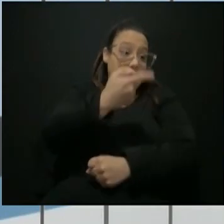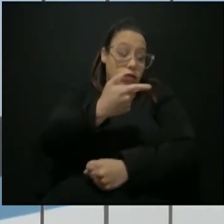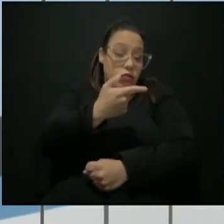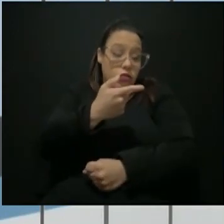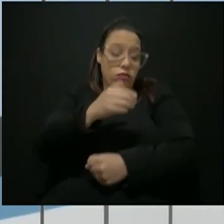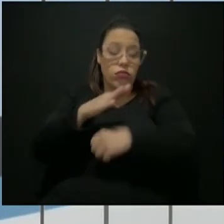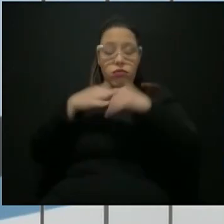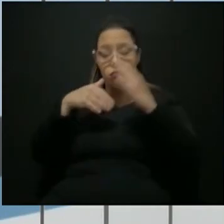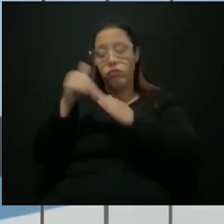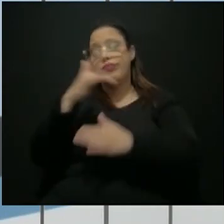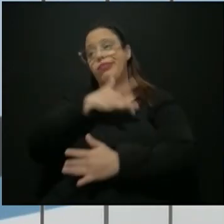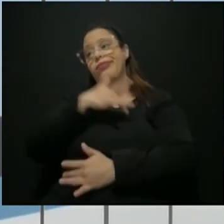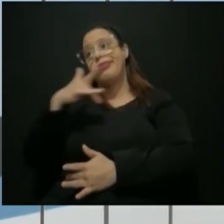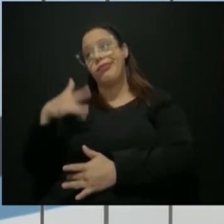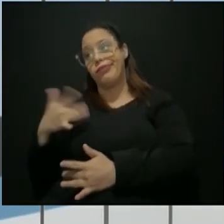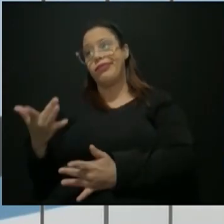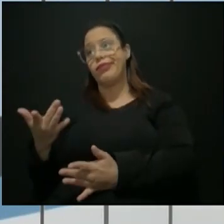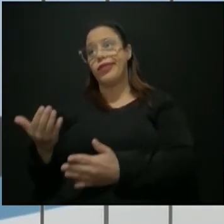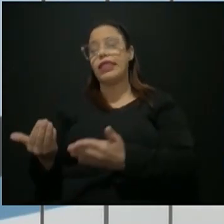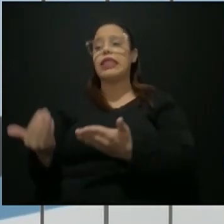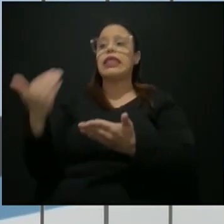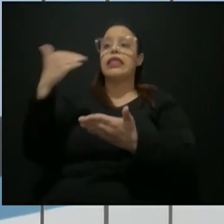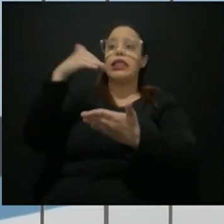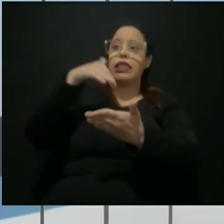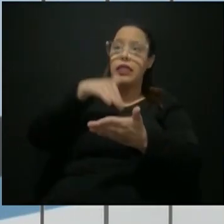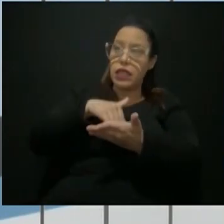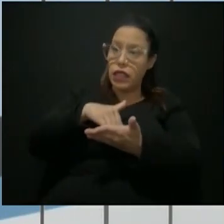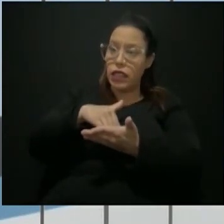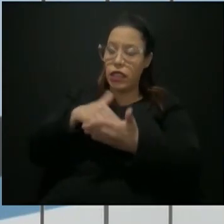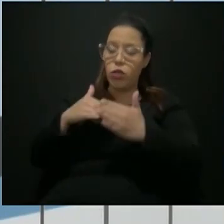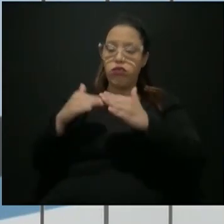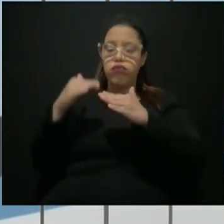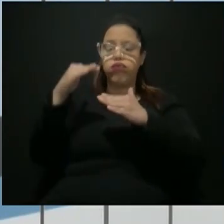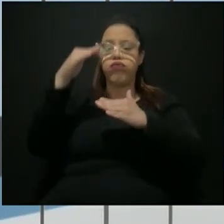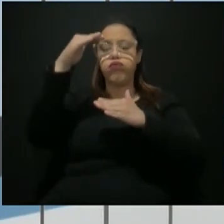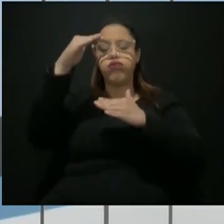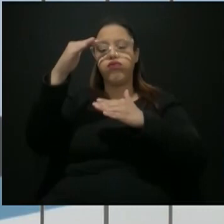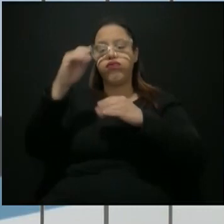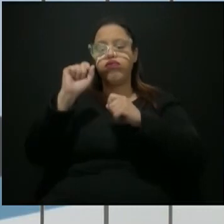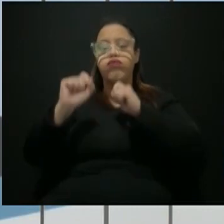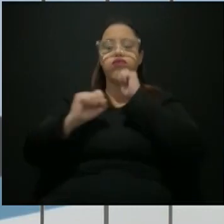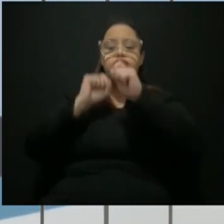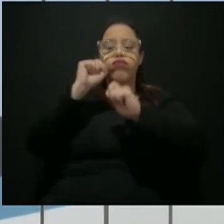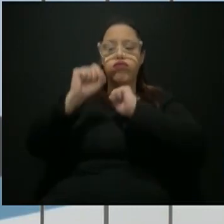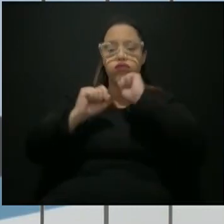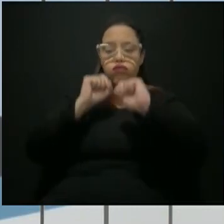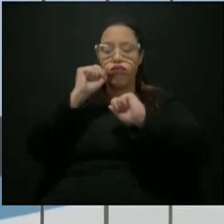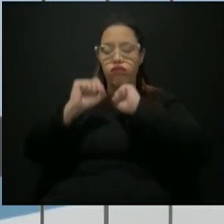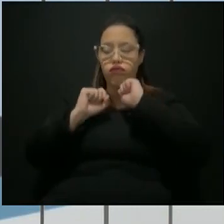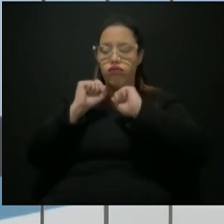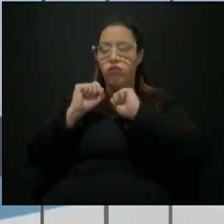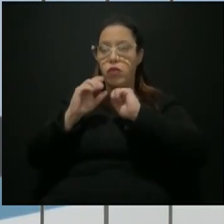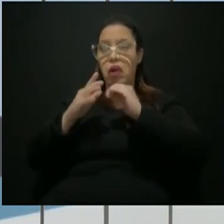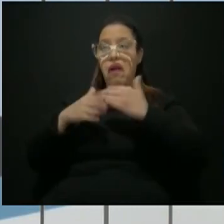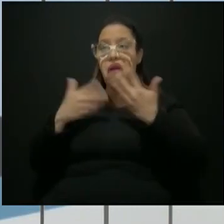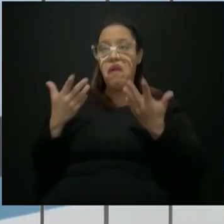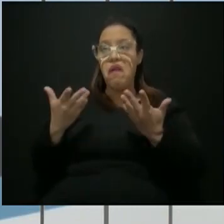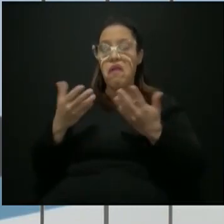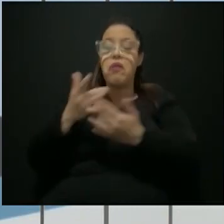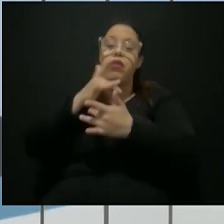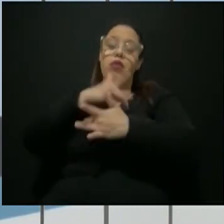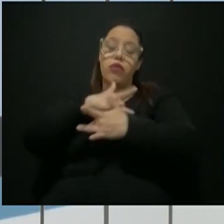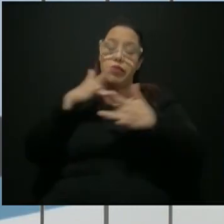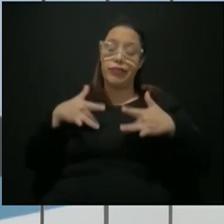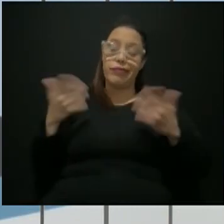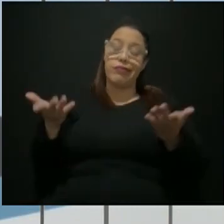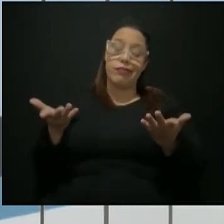uma atenção voltada a esse processo de envelhecimento e como transformar esse processo de envelhecimento num processo saudável. Porque o